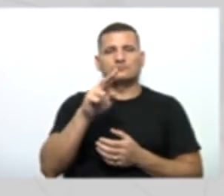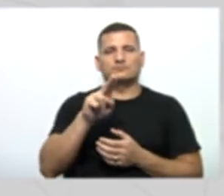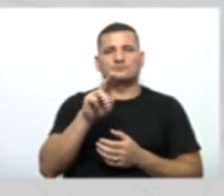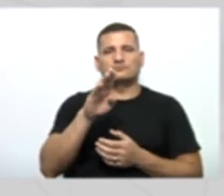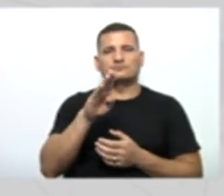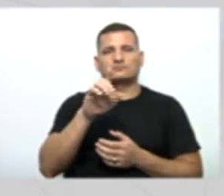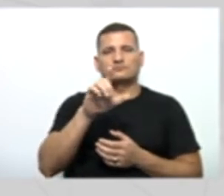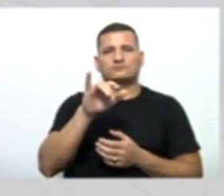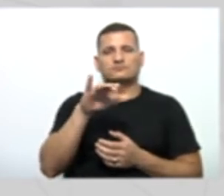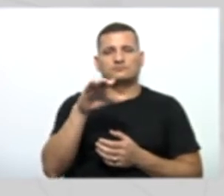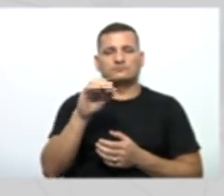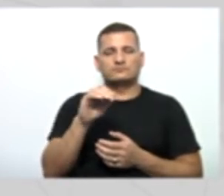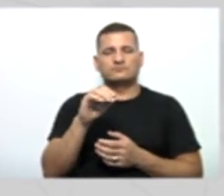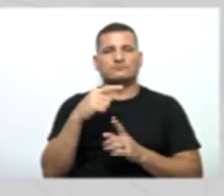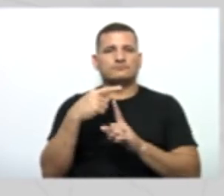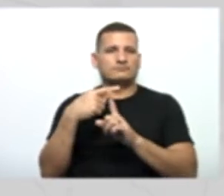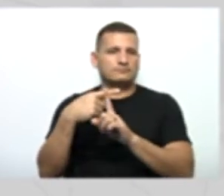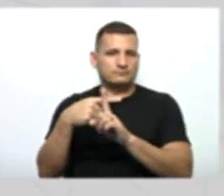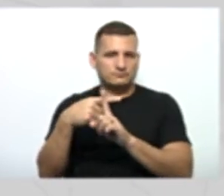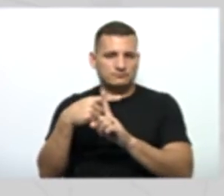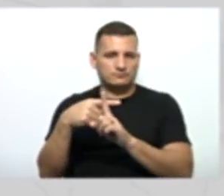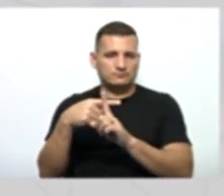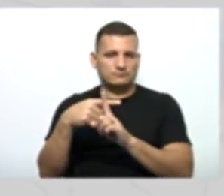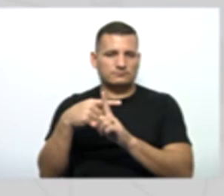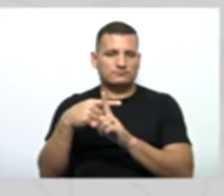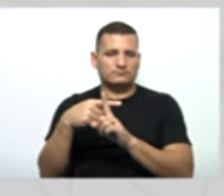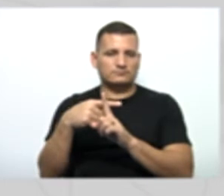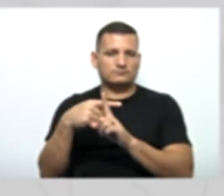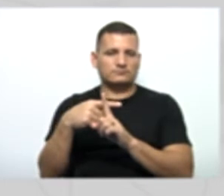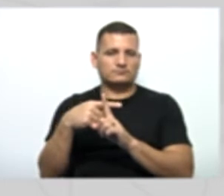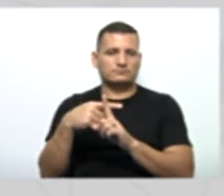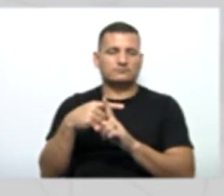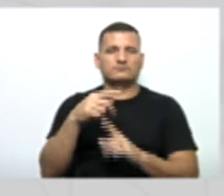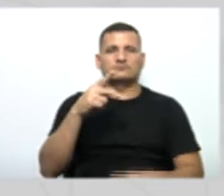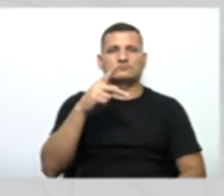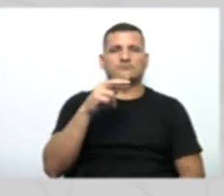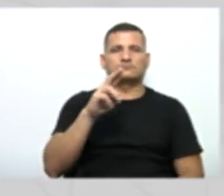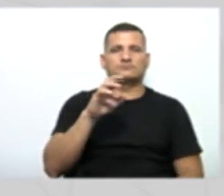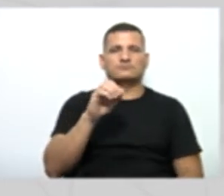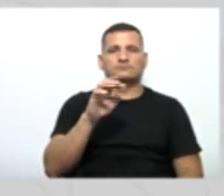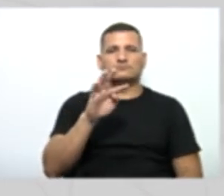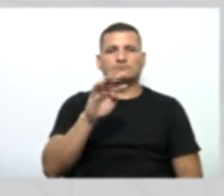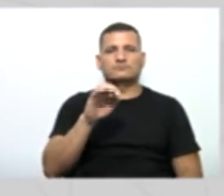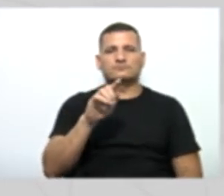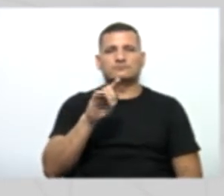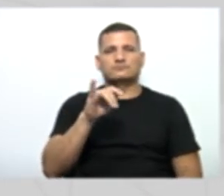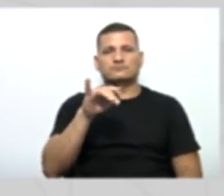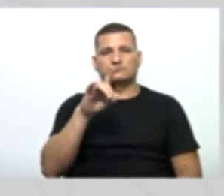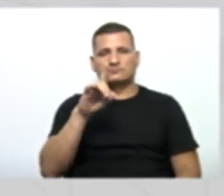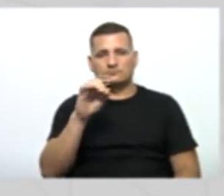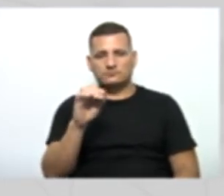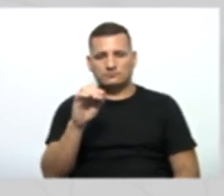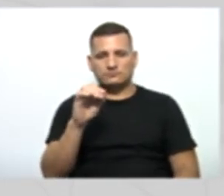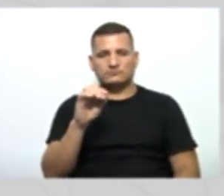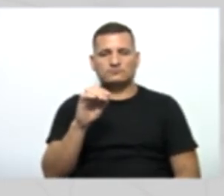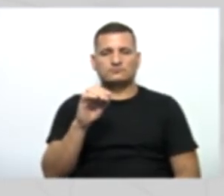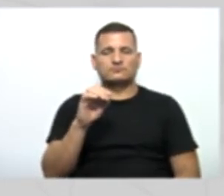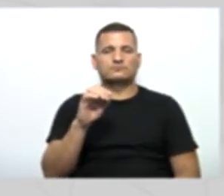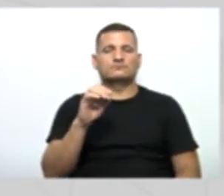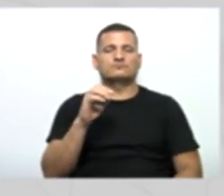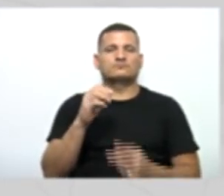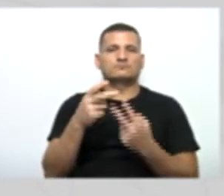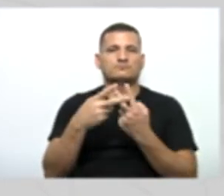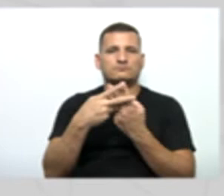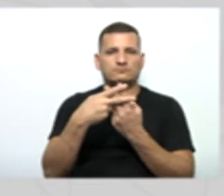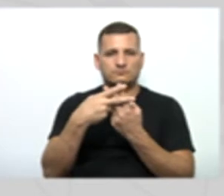pelo sinal de mais, né? O modo protegido, representado pelo sinal aqui de cerquilha